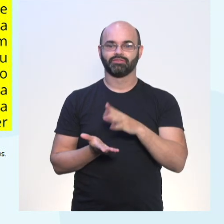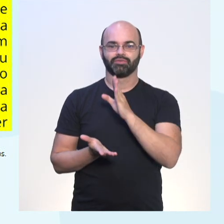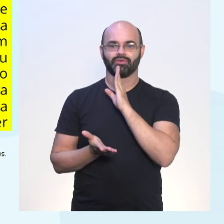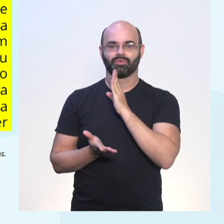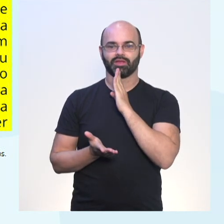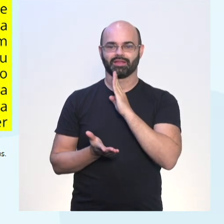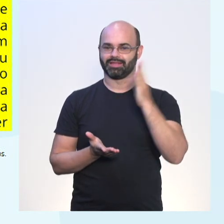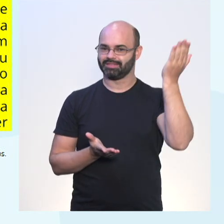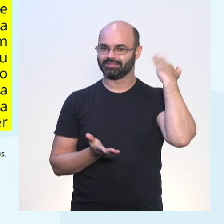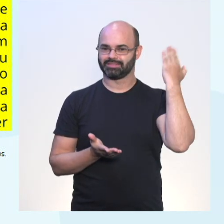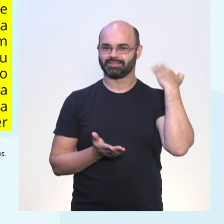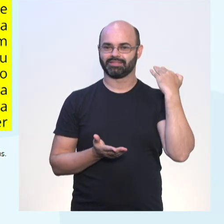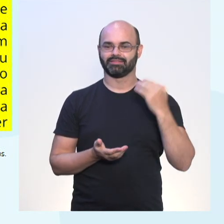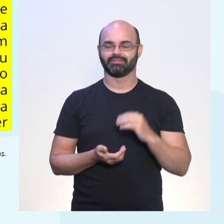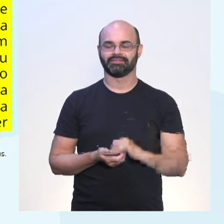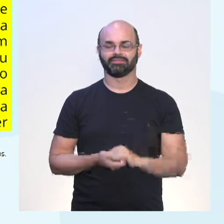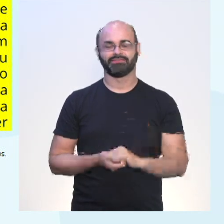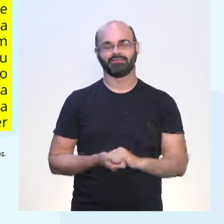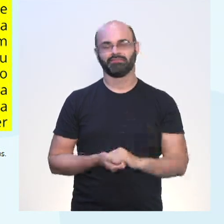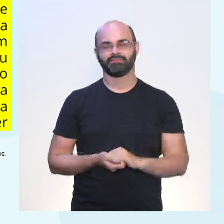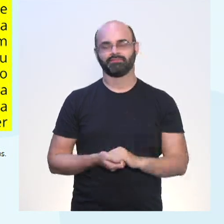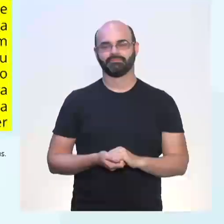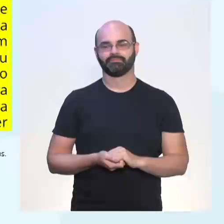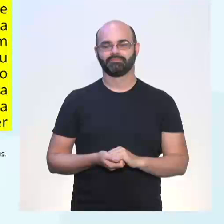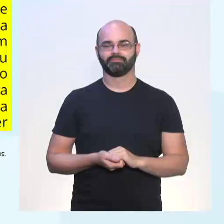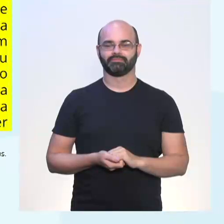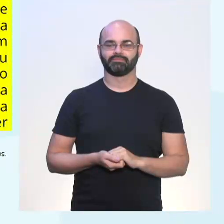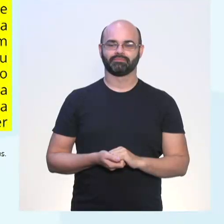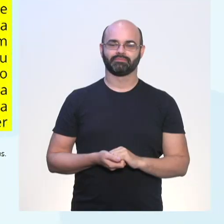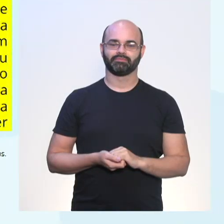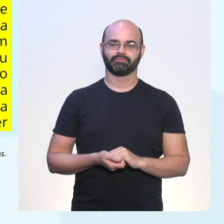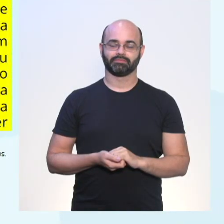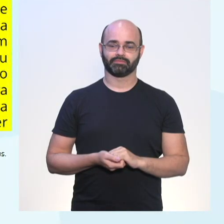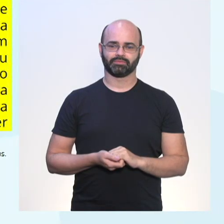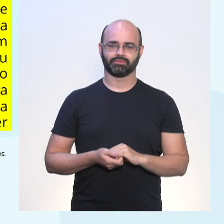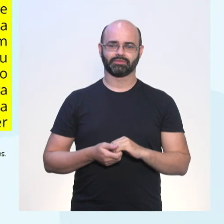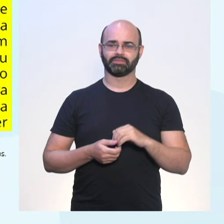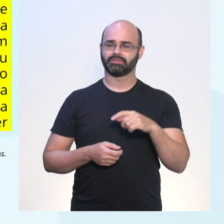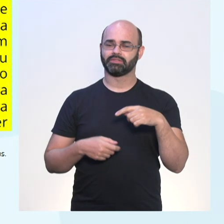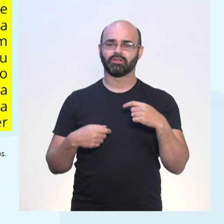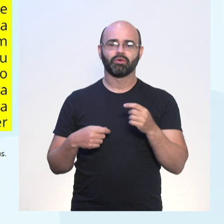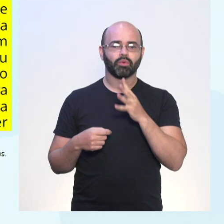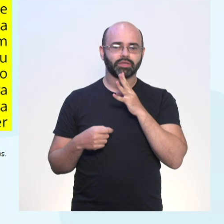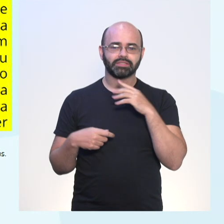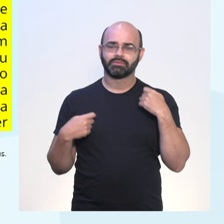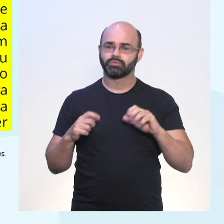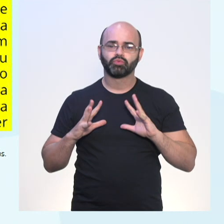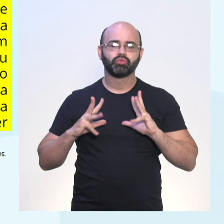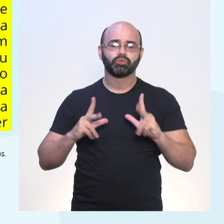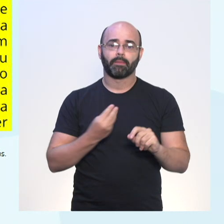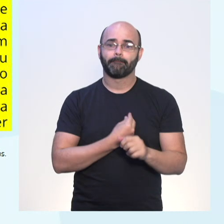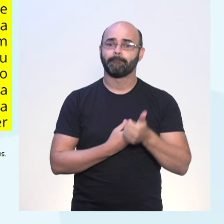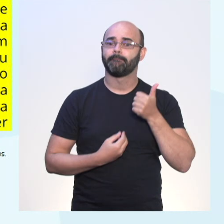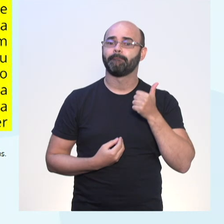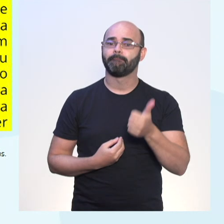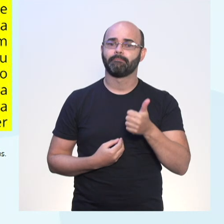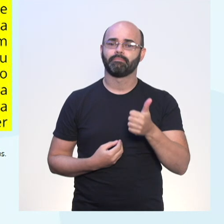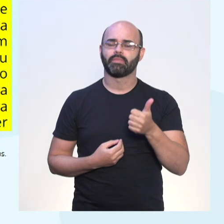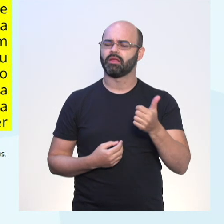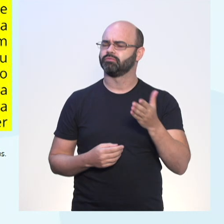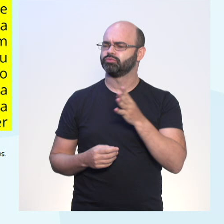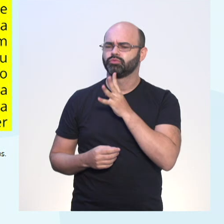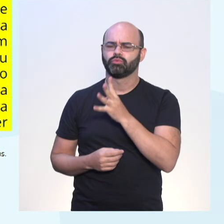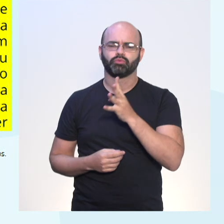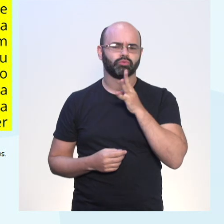coisas. Né? Aquele momento em que ela conhecia tudo que ela precisava conhecer para viver bem